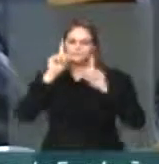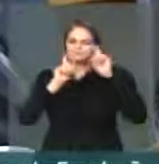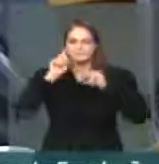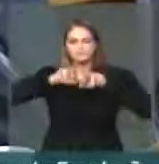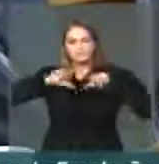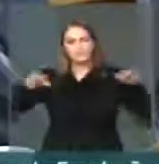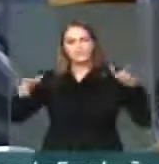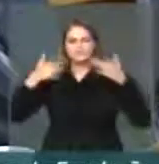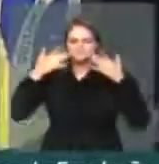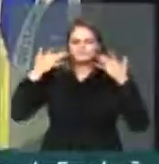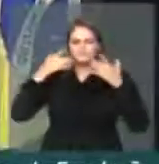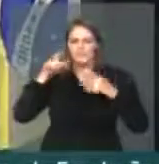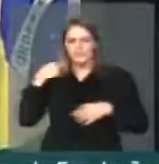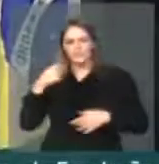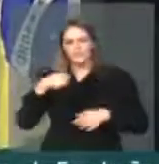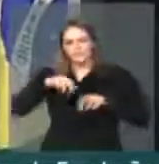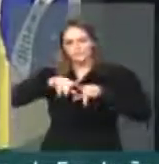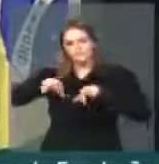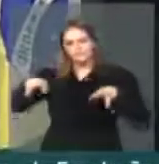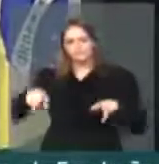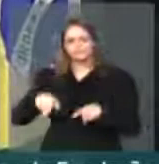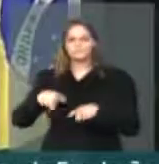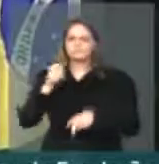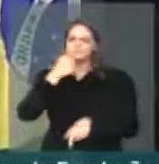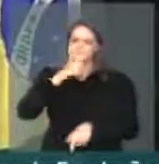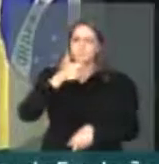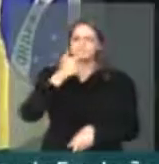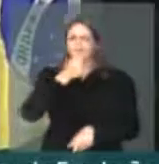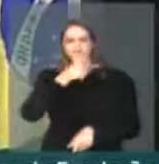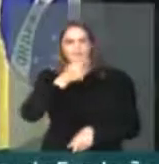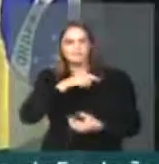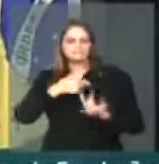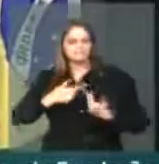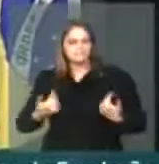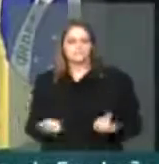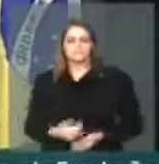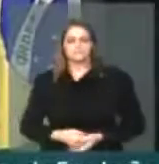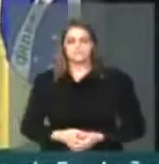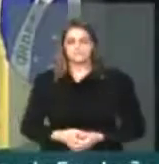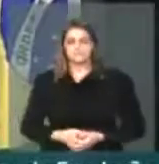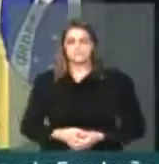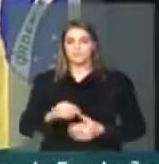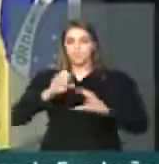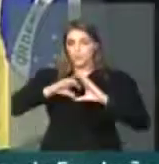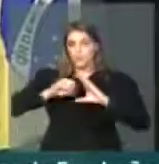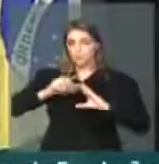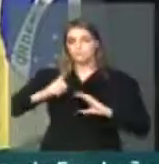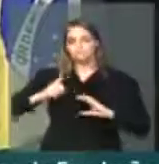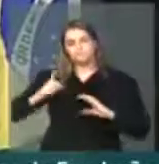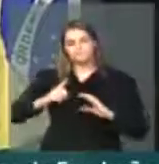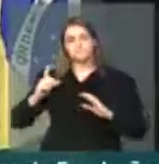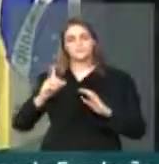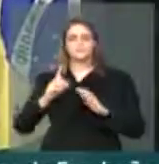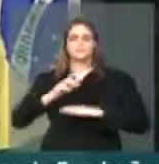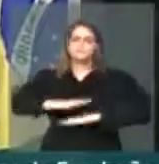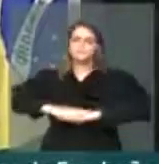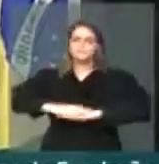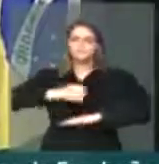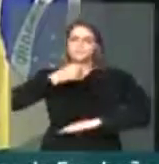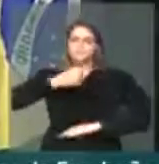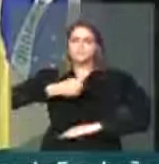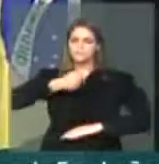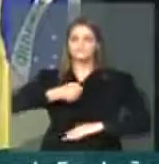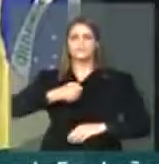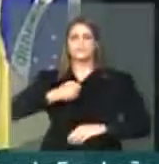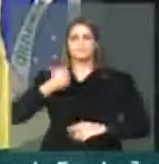povo brasileiro, além de muitos outros programas humorísticos. O jornalismo da Globo registrou a história desses 50 anos